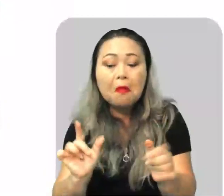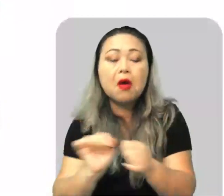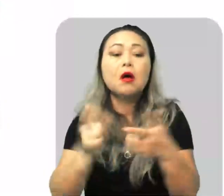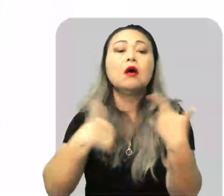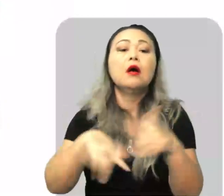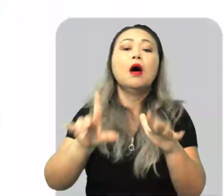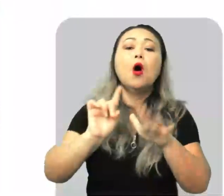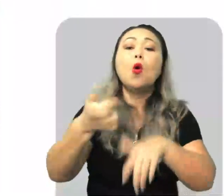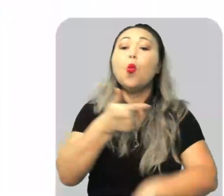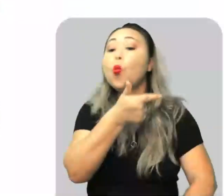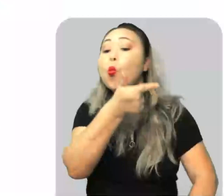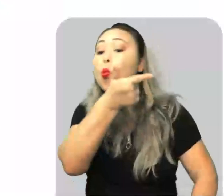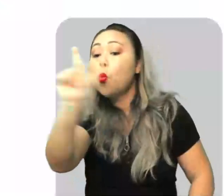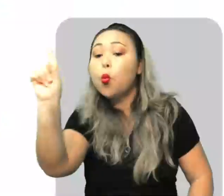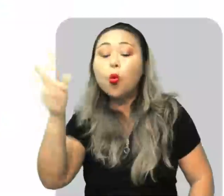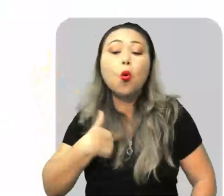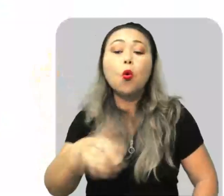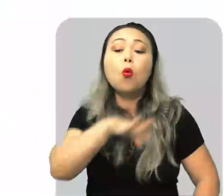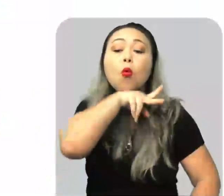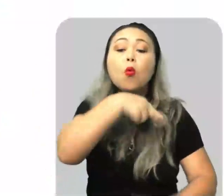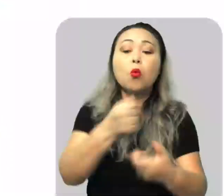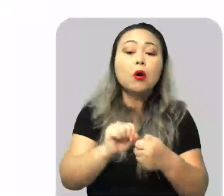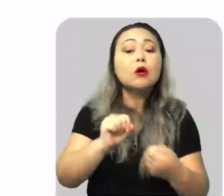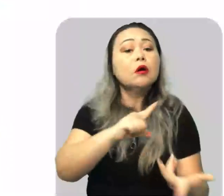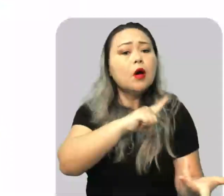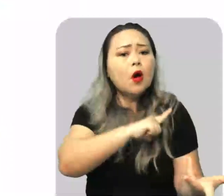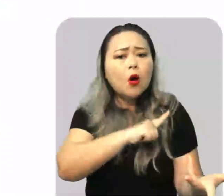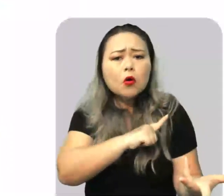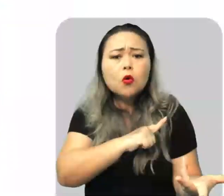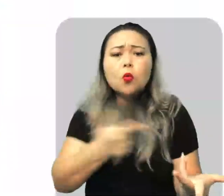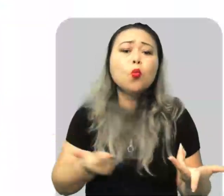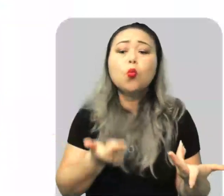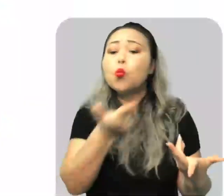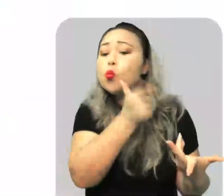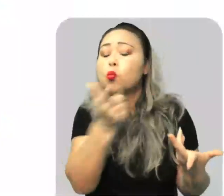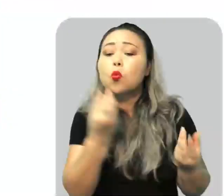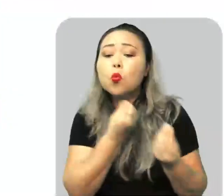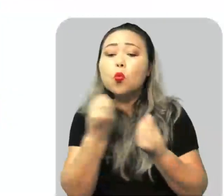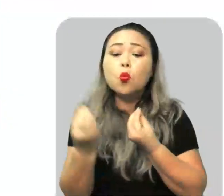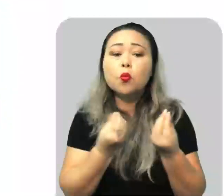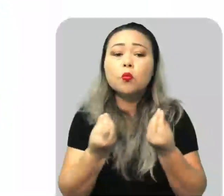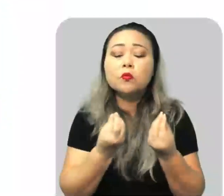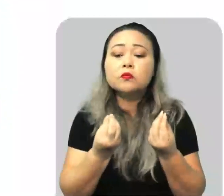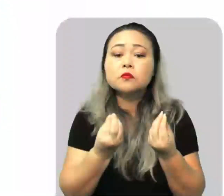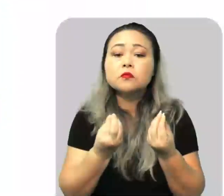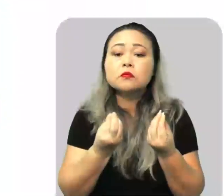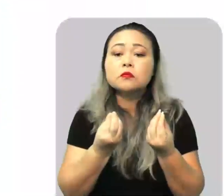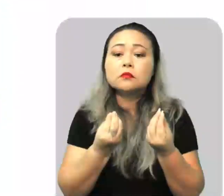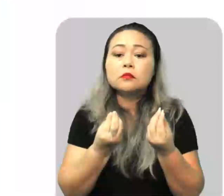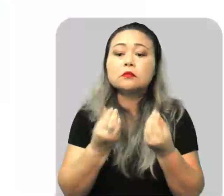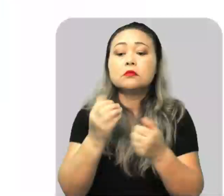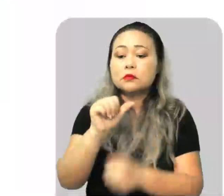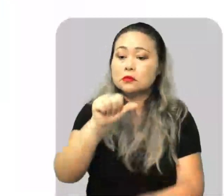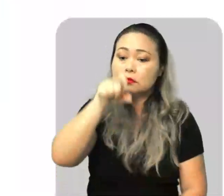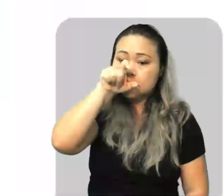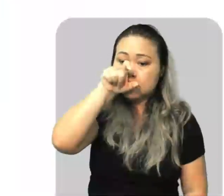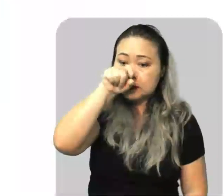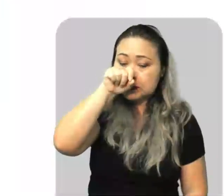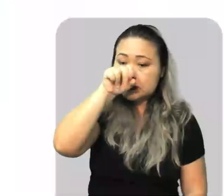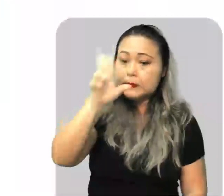vamos encontrar outros animais que vão ter estruturas de locomoção, como as aves